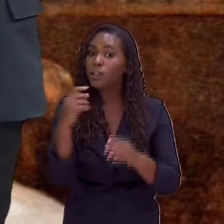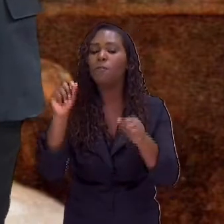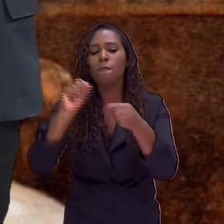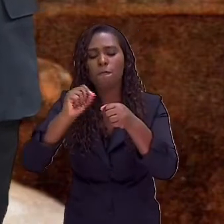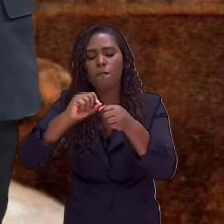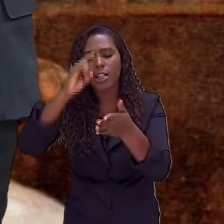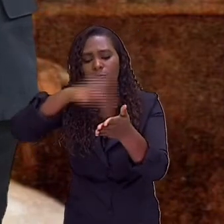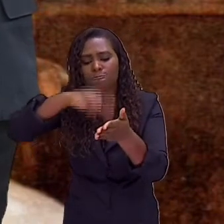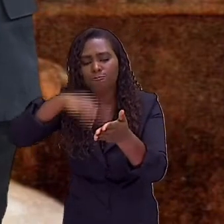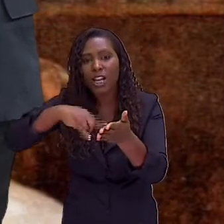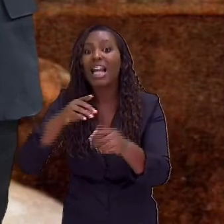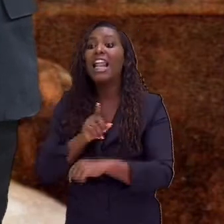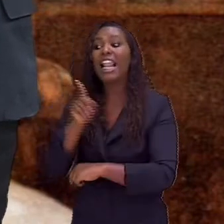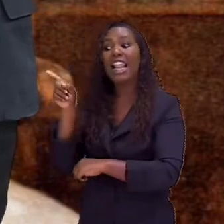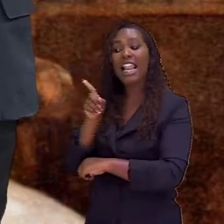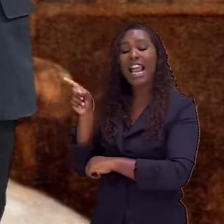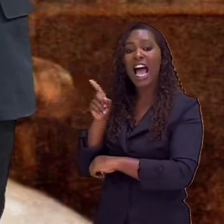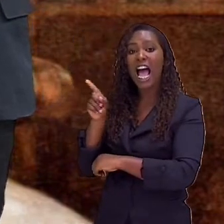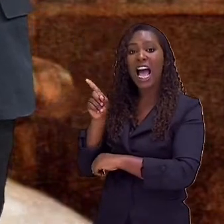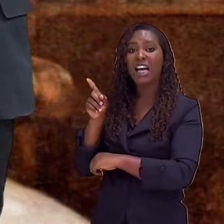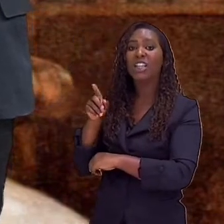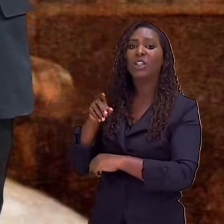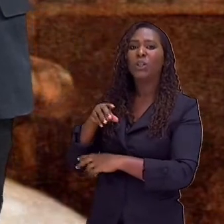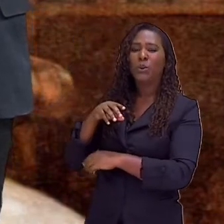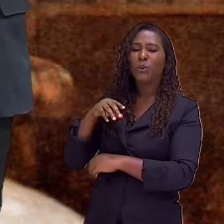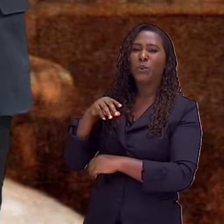mudar a sua carta, a sua Constituição.